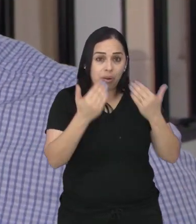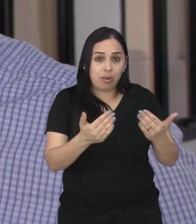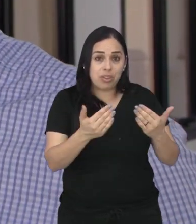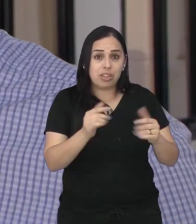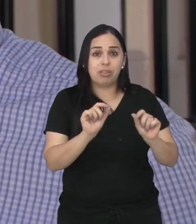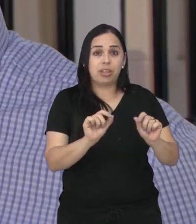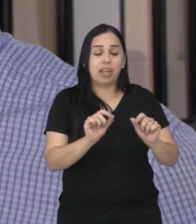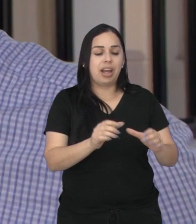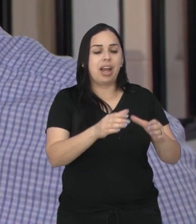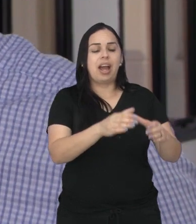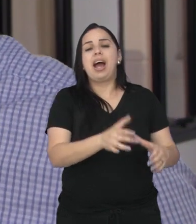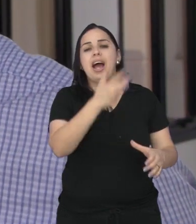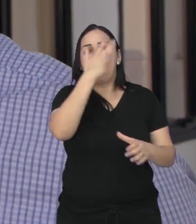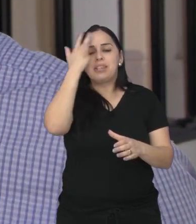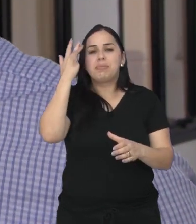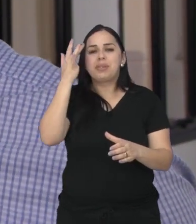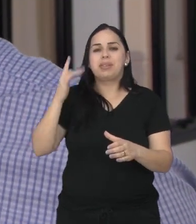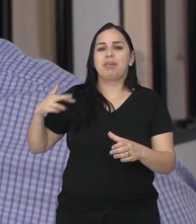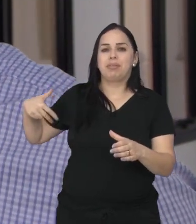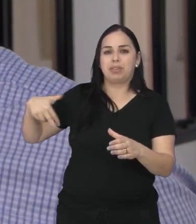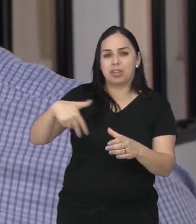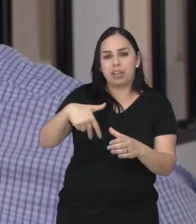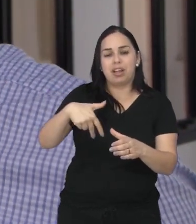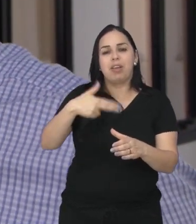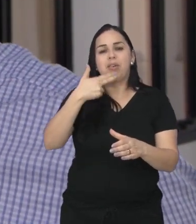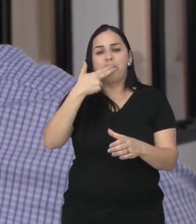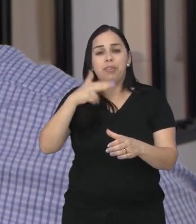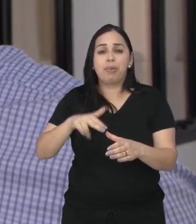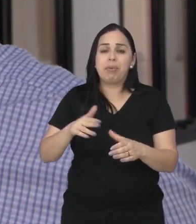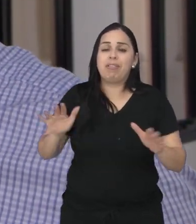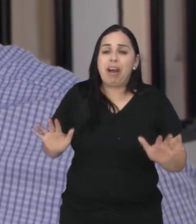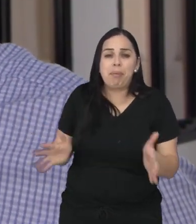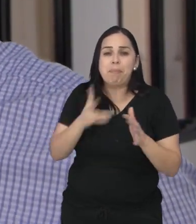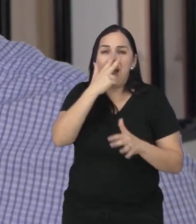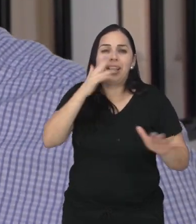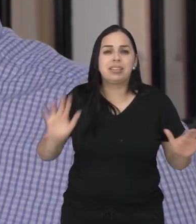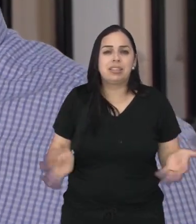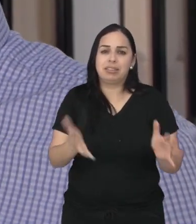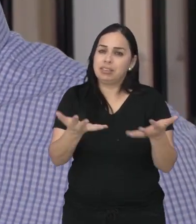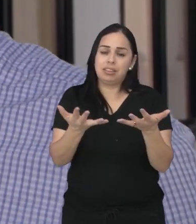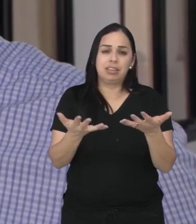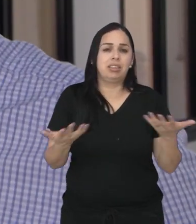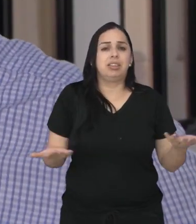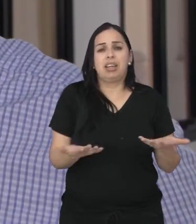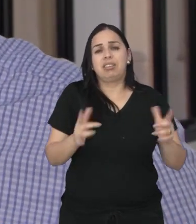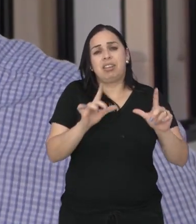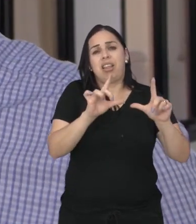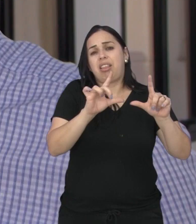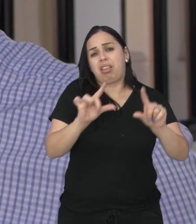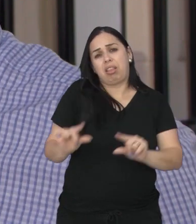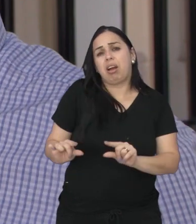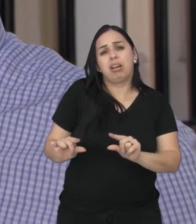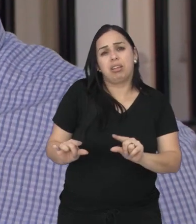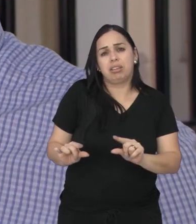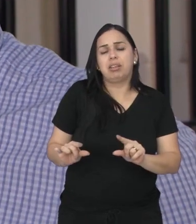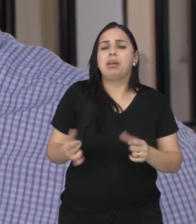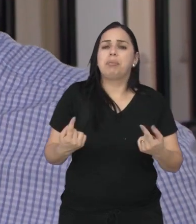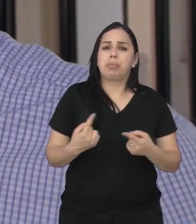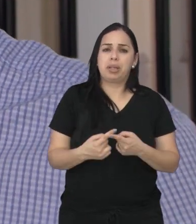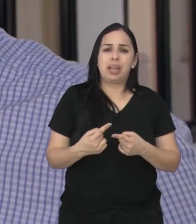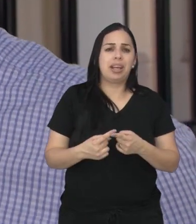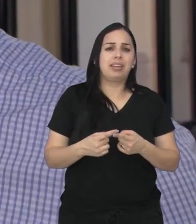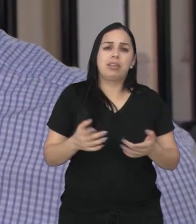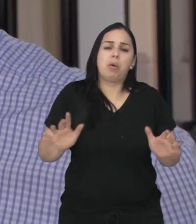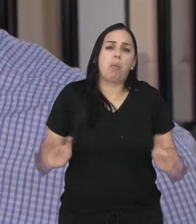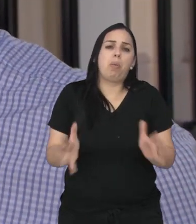frente do estabelecimento, na verdade, estimula que as pessoas vão lá e fumem, etc. Uma coisa que já está sendo cada vez mais desestimulada